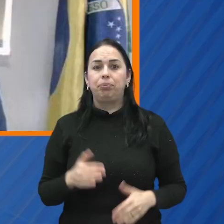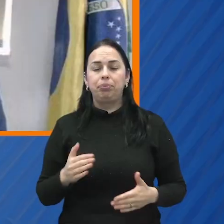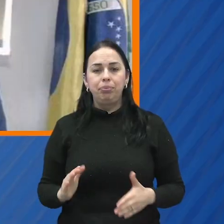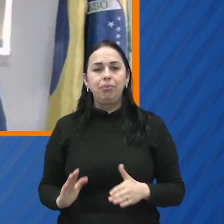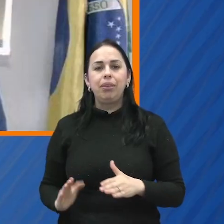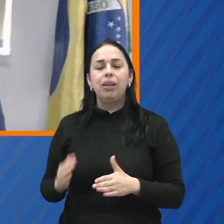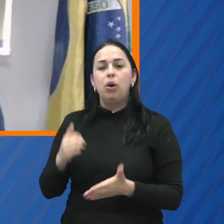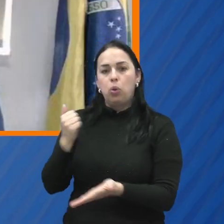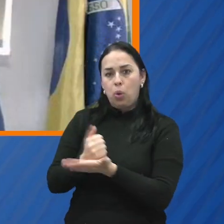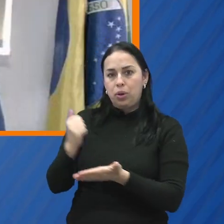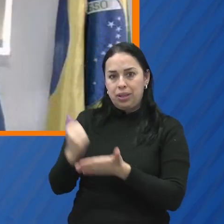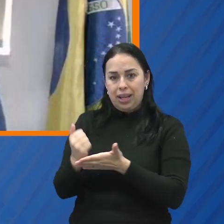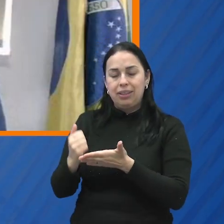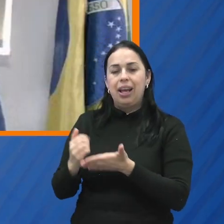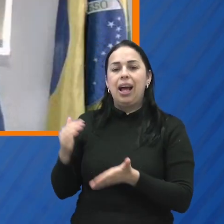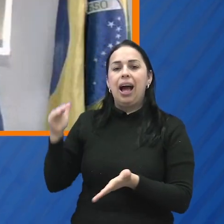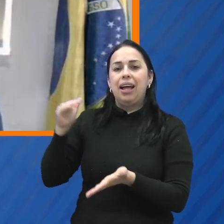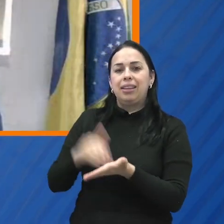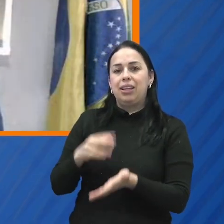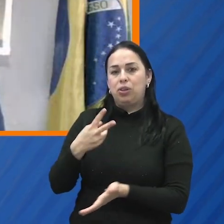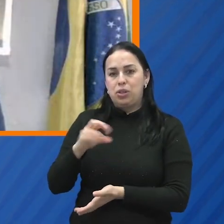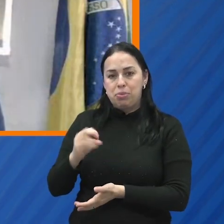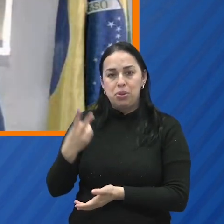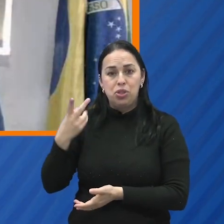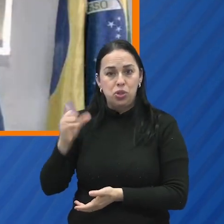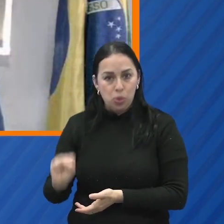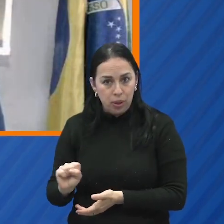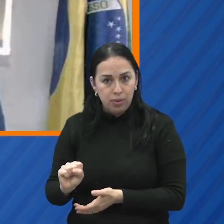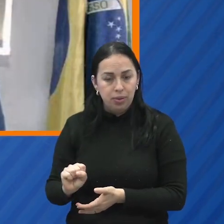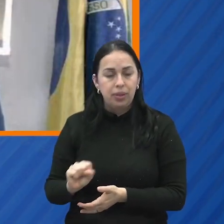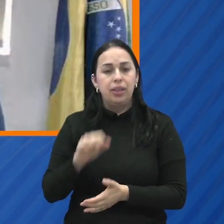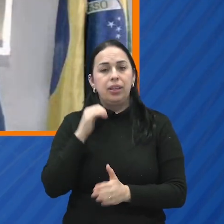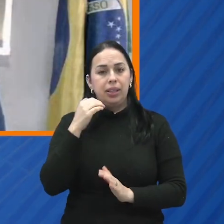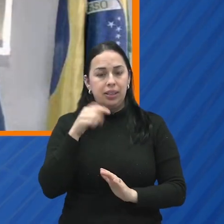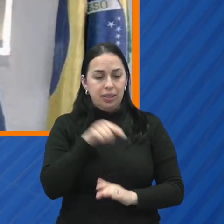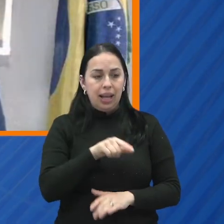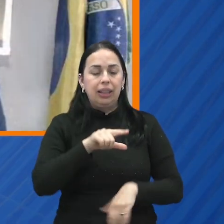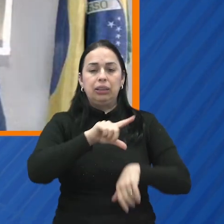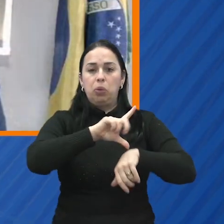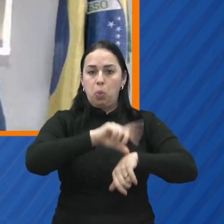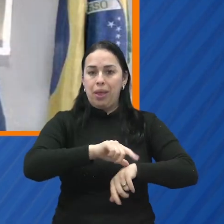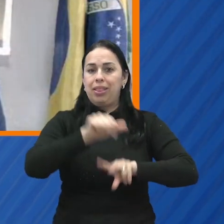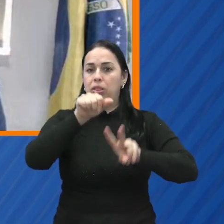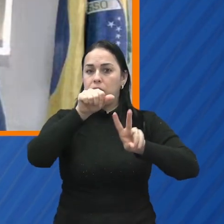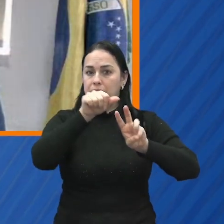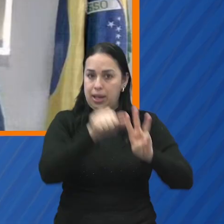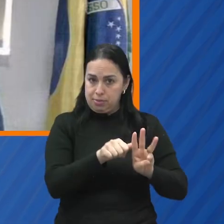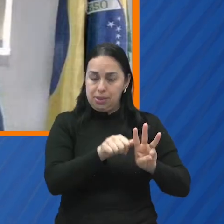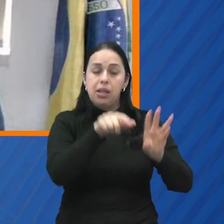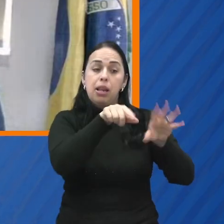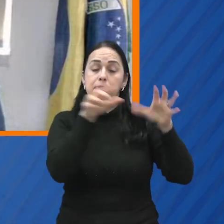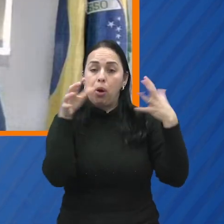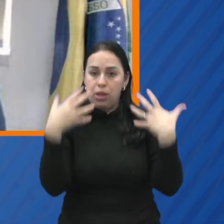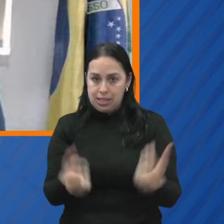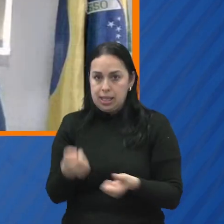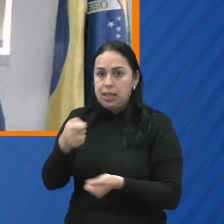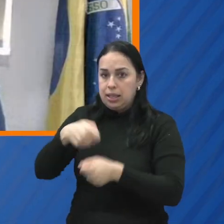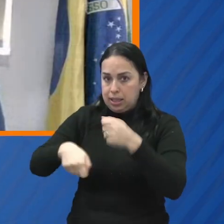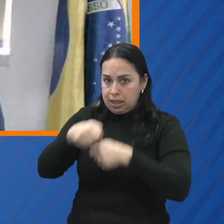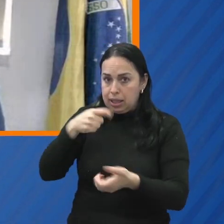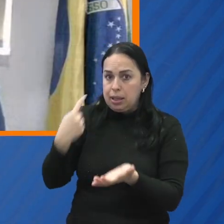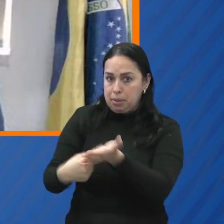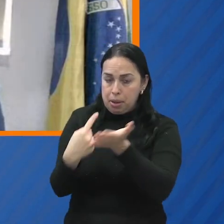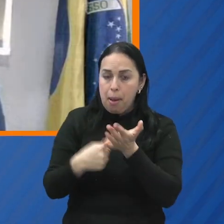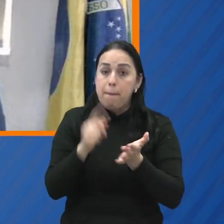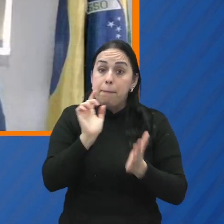As pessoas que fizeram contrato até 2018, que estão na fase de amortização, que tem mais de 90 dias de atraso, eles vão poder aderir. O